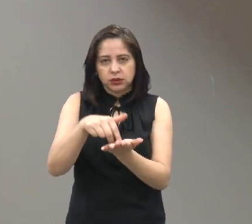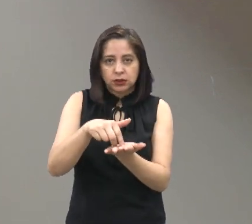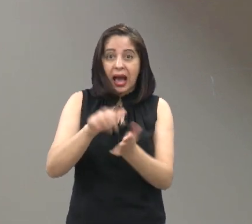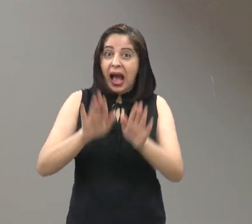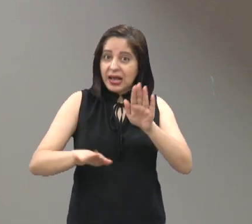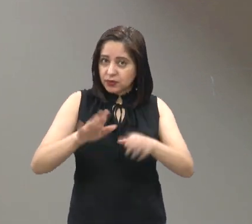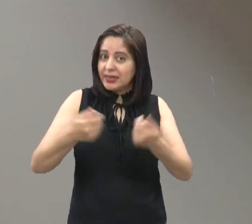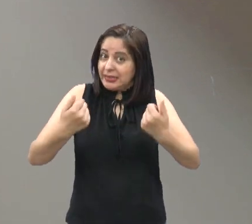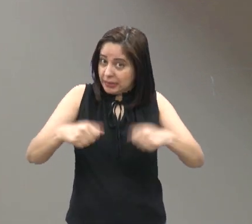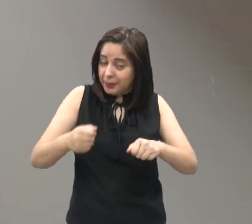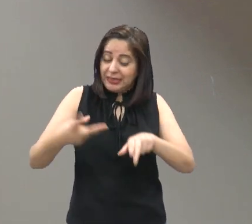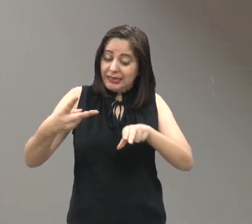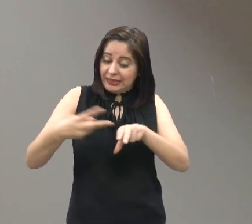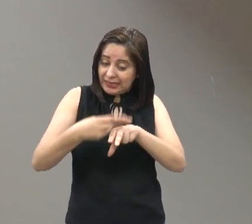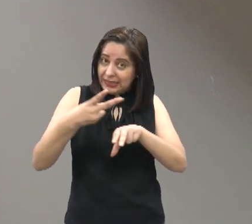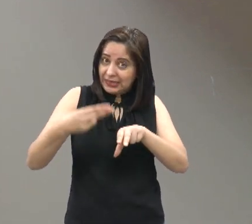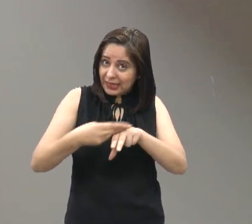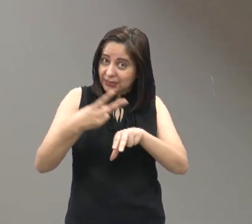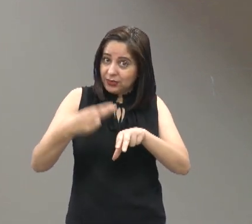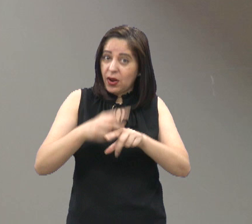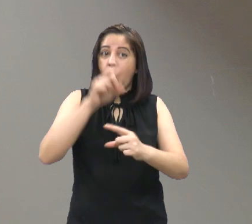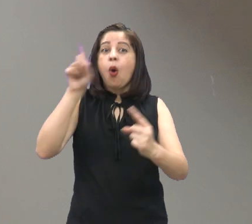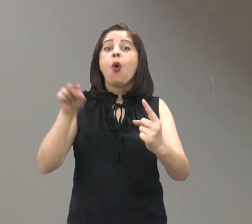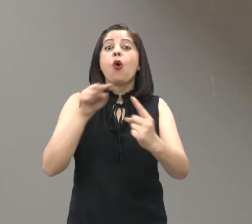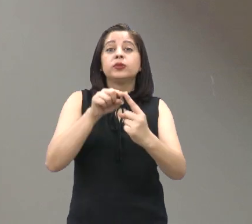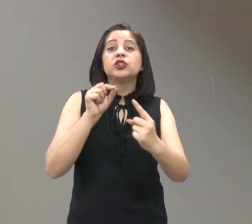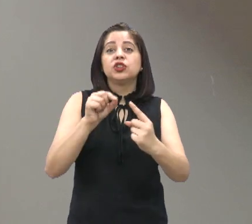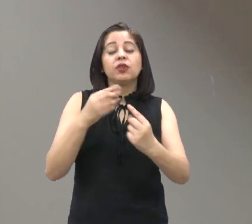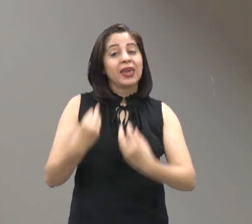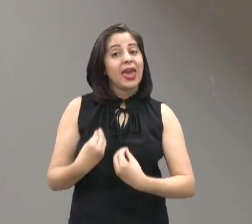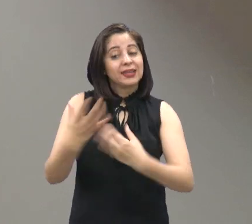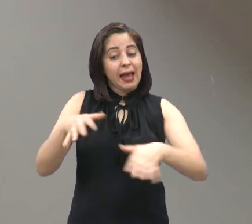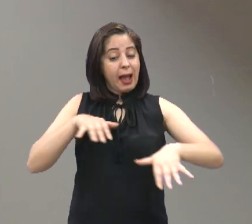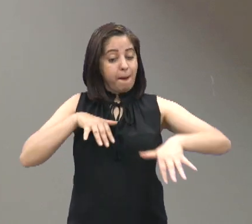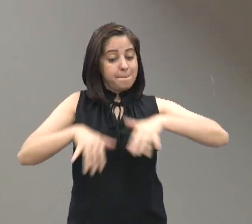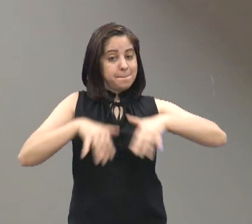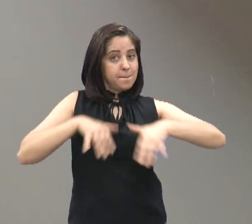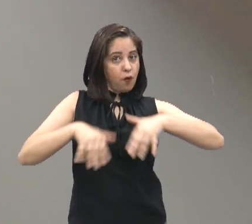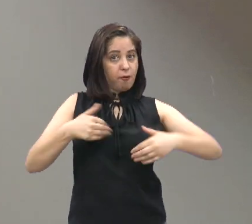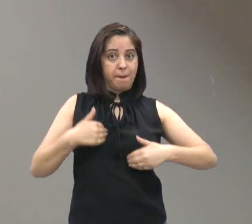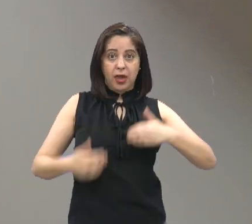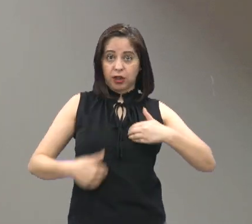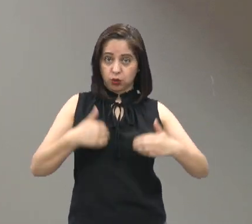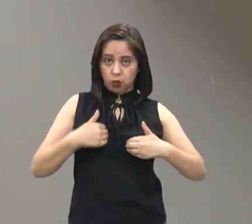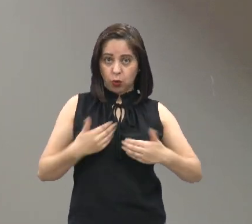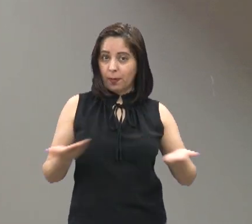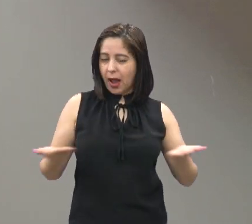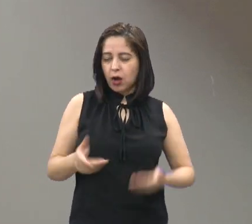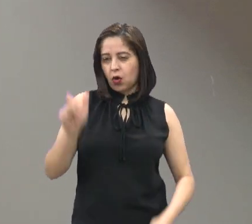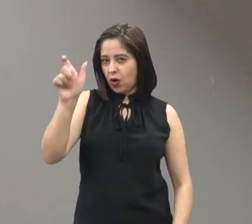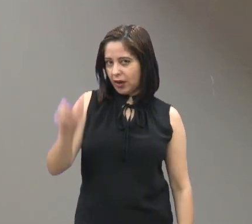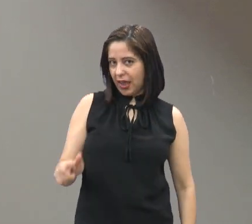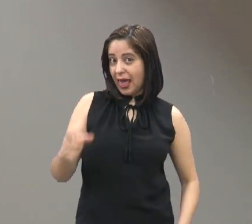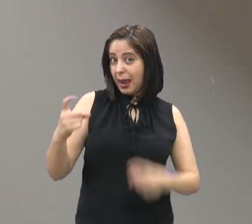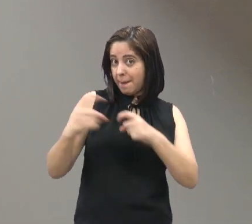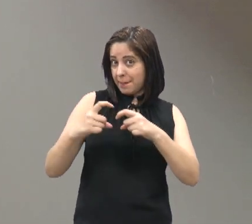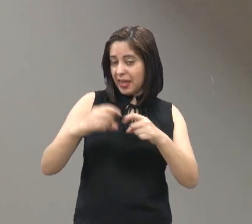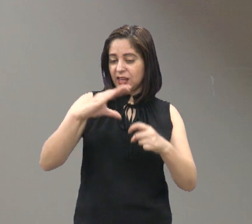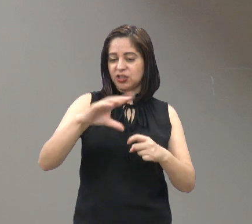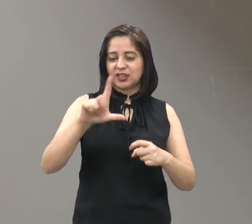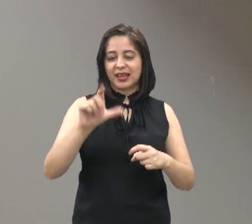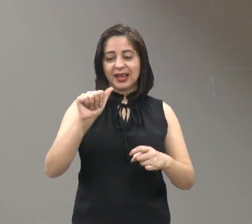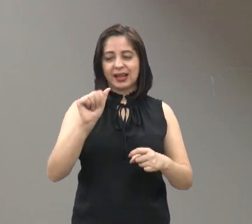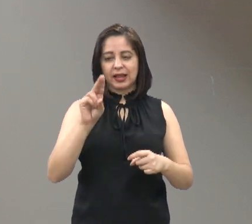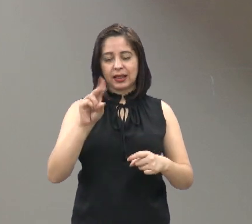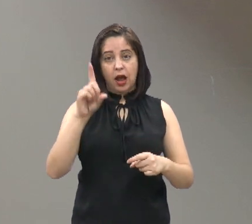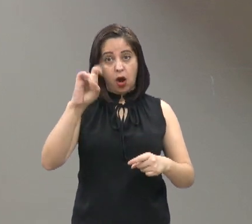é realizada com o objetivo de devolver a mobilidade. E agora, a doutora Cláudia Giannini Macedo vai